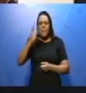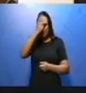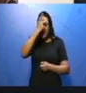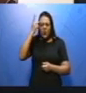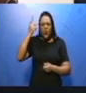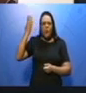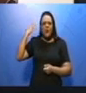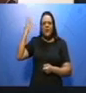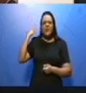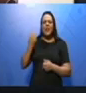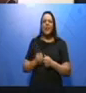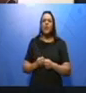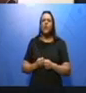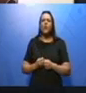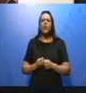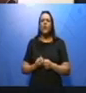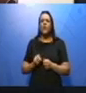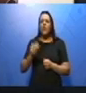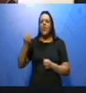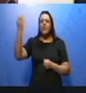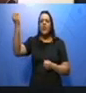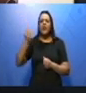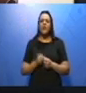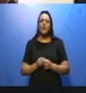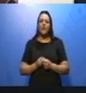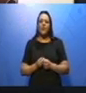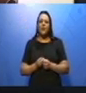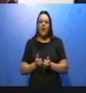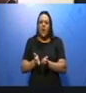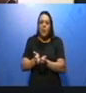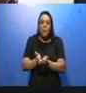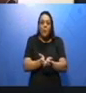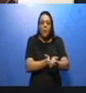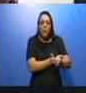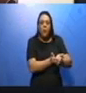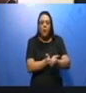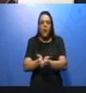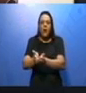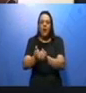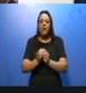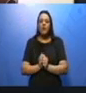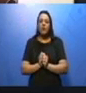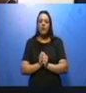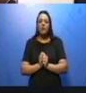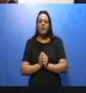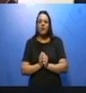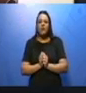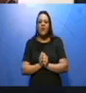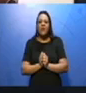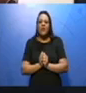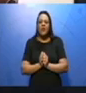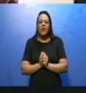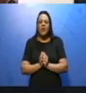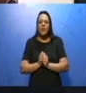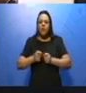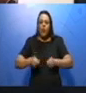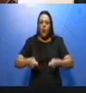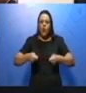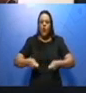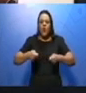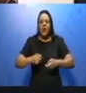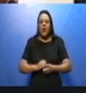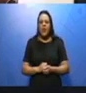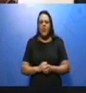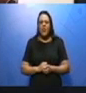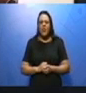muito longa, uma viagem que hoje nós podemos fazer, sei lá, em horas, às vezes as pessoas passavam dias viajando. Então,